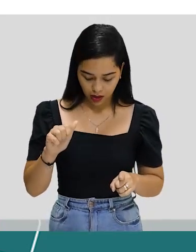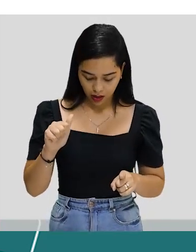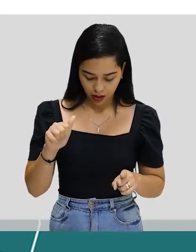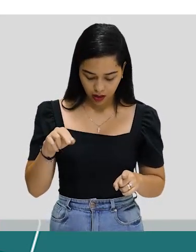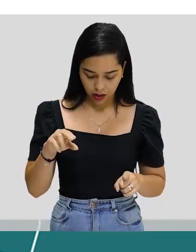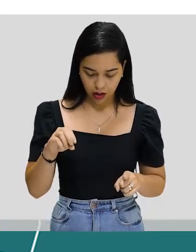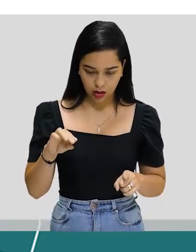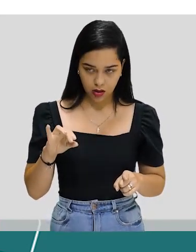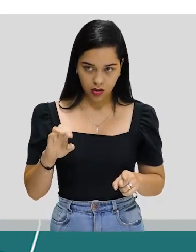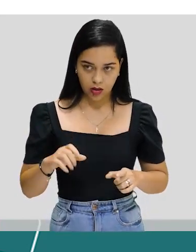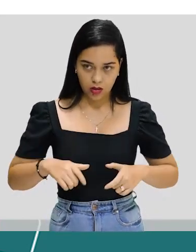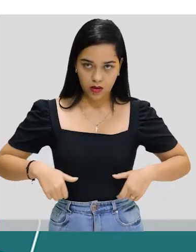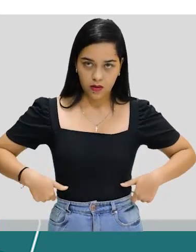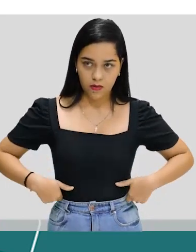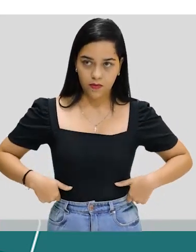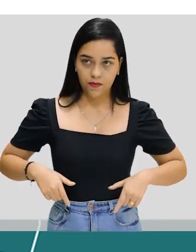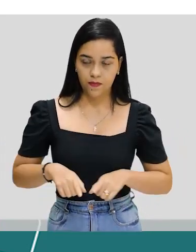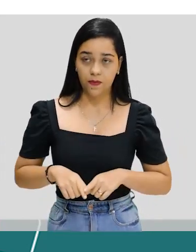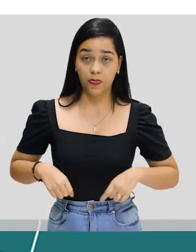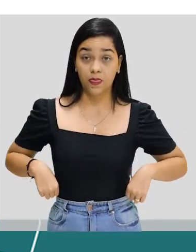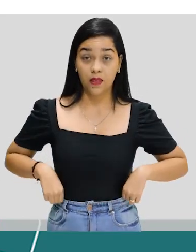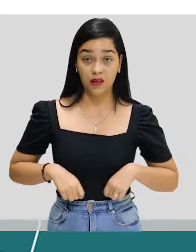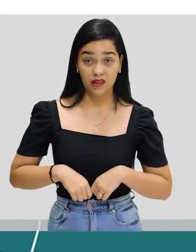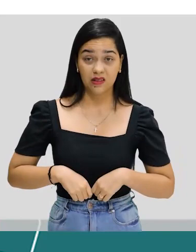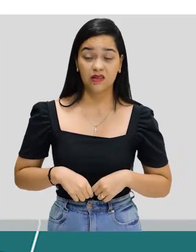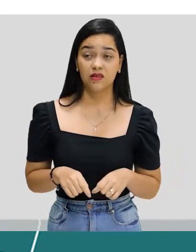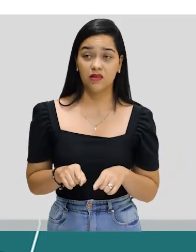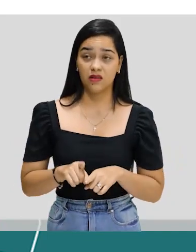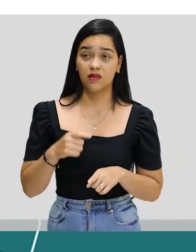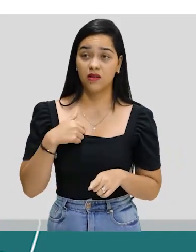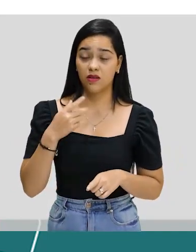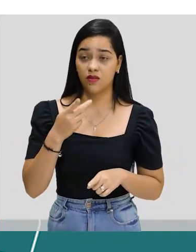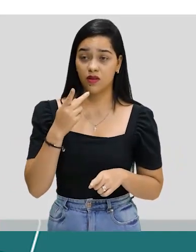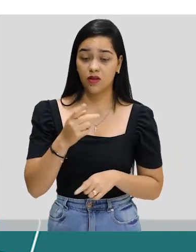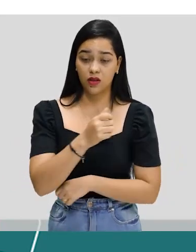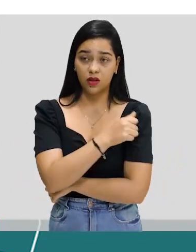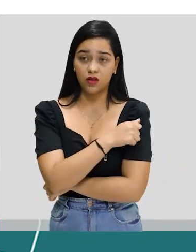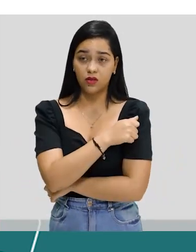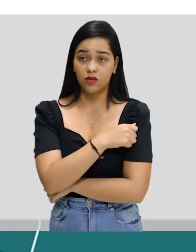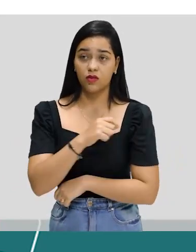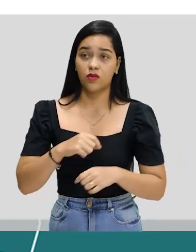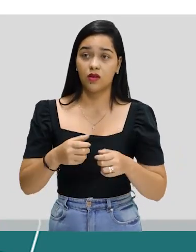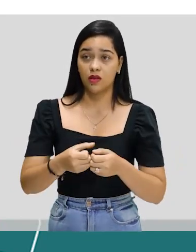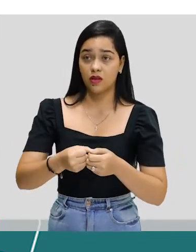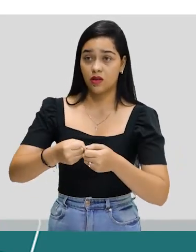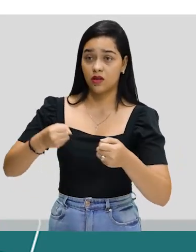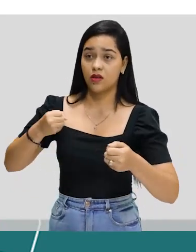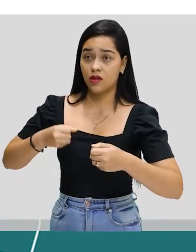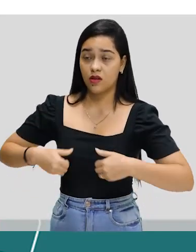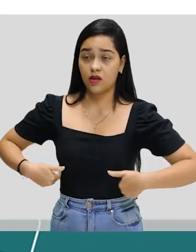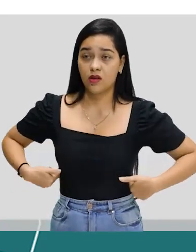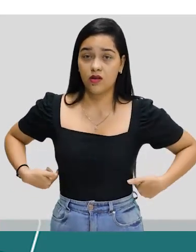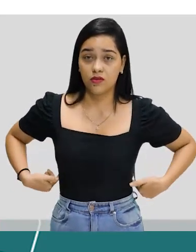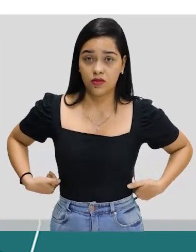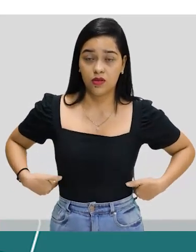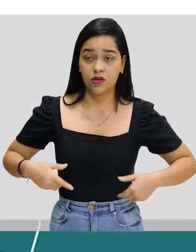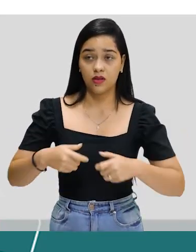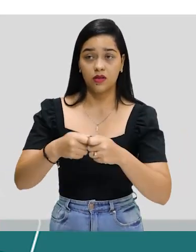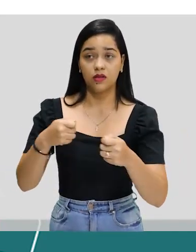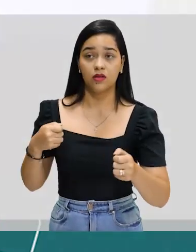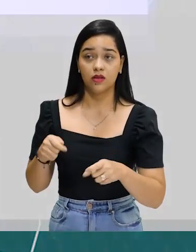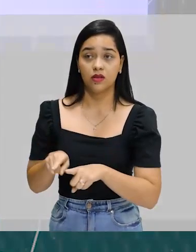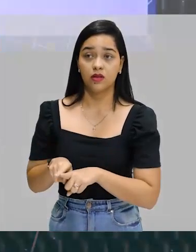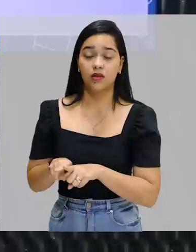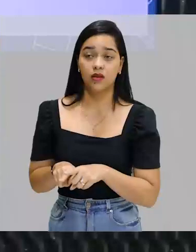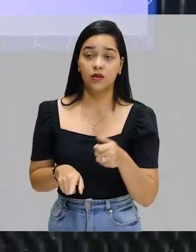que as mulheres têm uma cintura desse tamanho, que o espartilho? Gente, eu comentando com alunos essa semana, aquilo ali arrebentava literalmente a costela das meninas. E